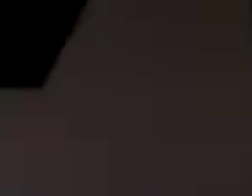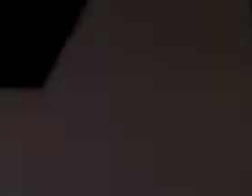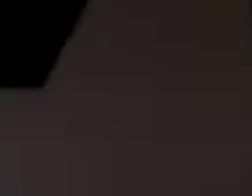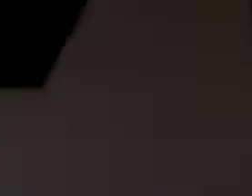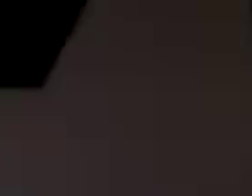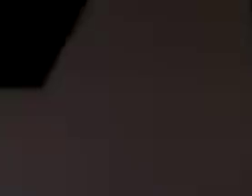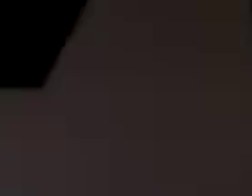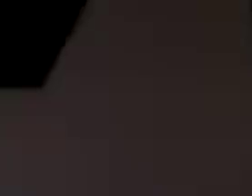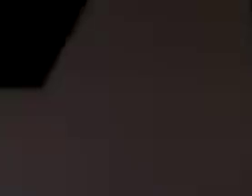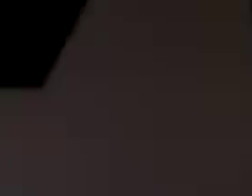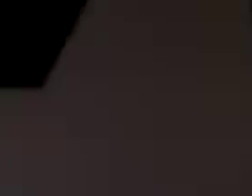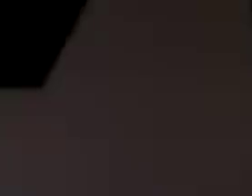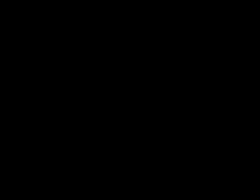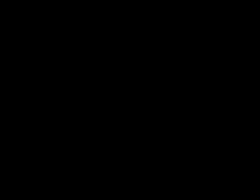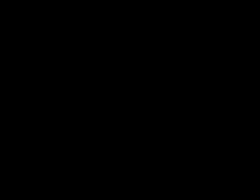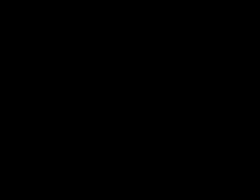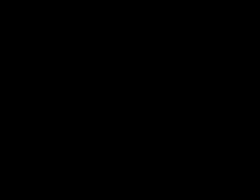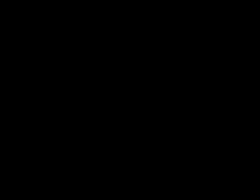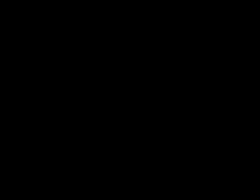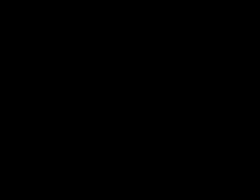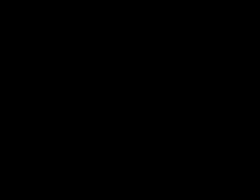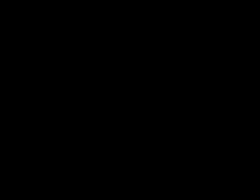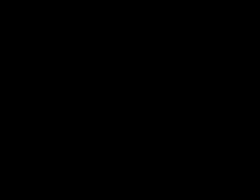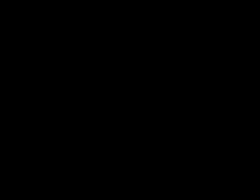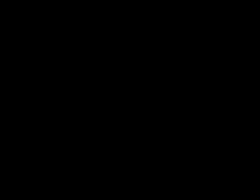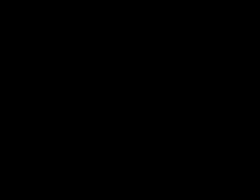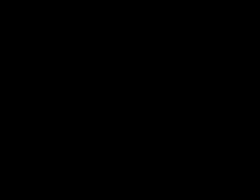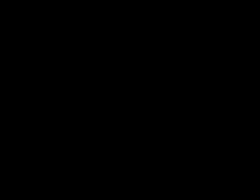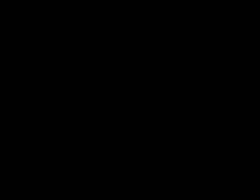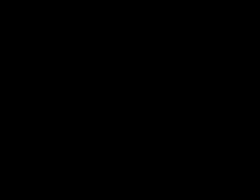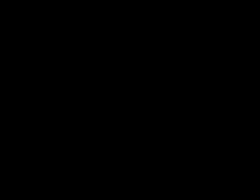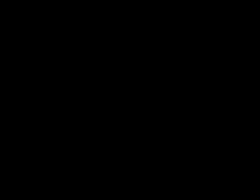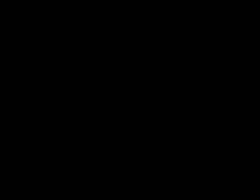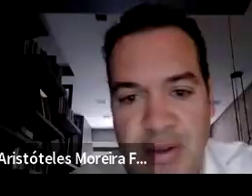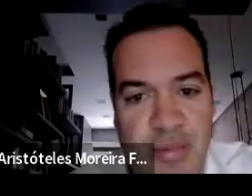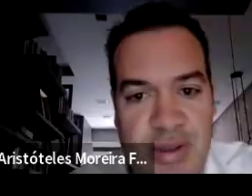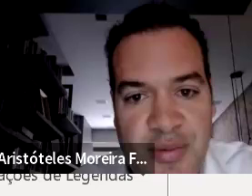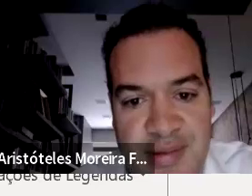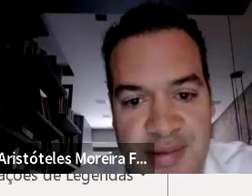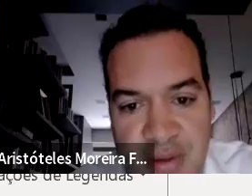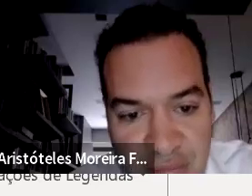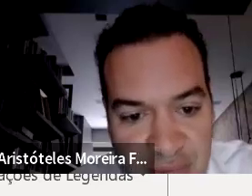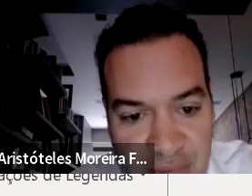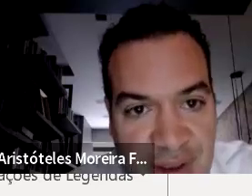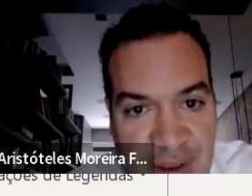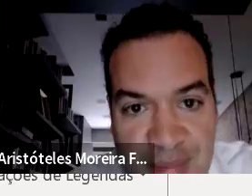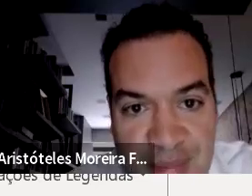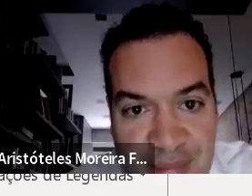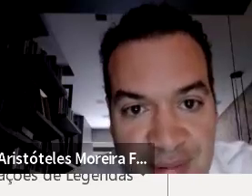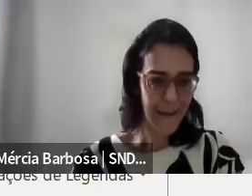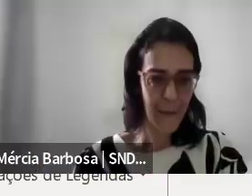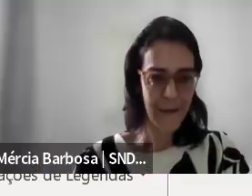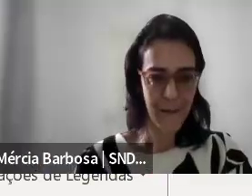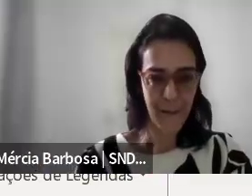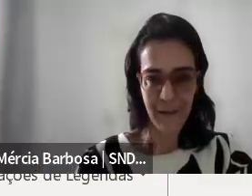Aristóteles, Cristinha? você precisa colocar, Eu tô vendo. compartilhar. Ah, eu coloquei. Eu apertei o botão, desculpe. Eu apertei o botão, mas não.